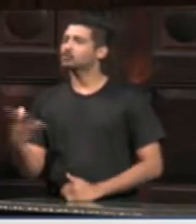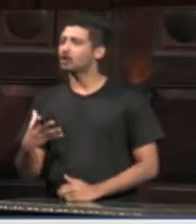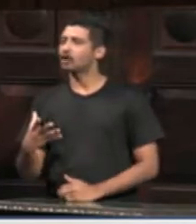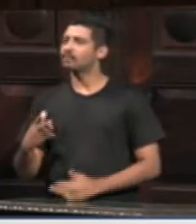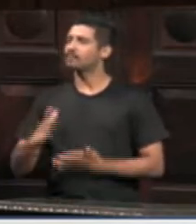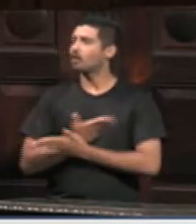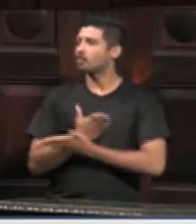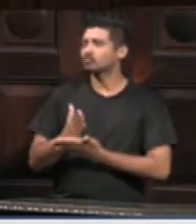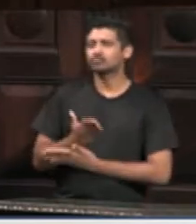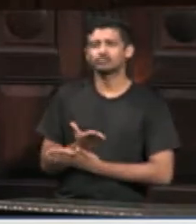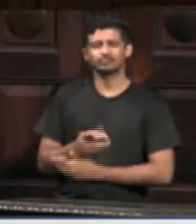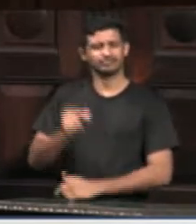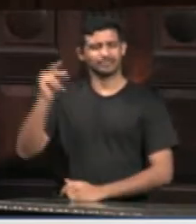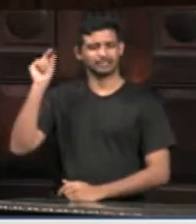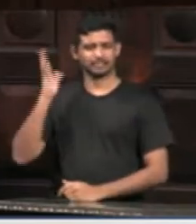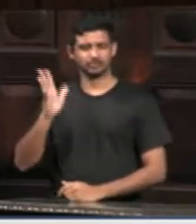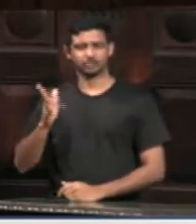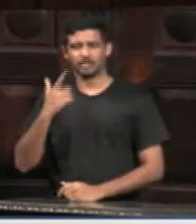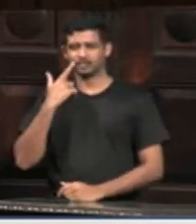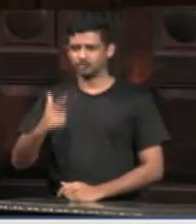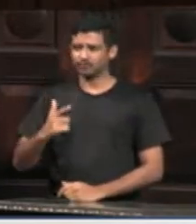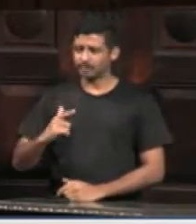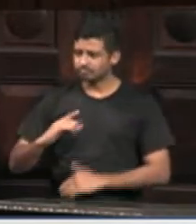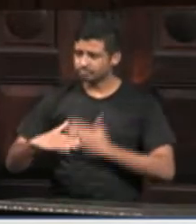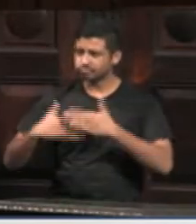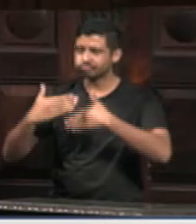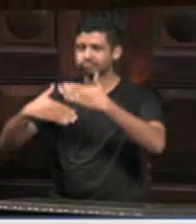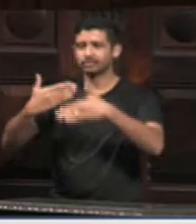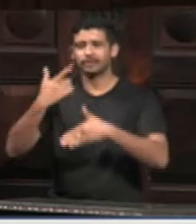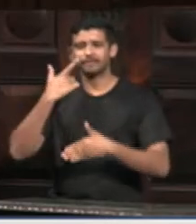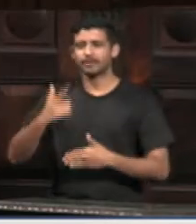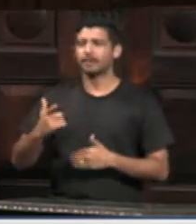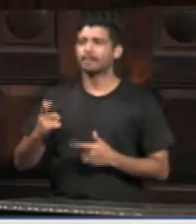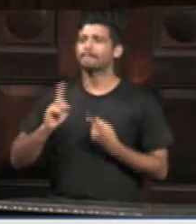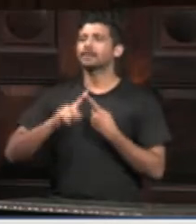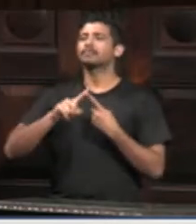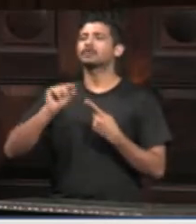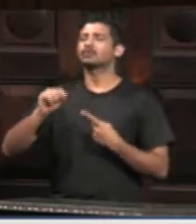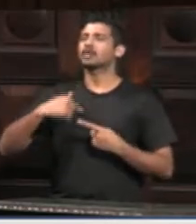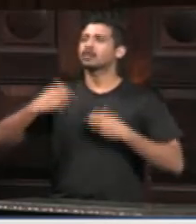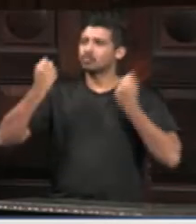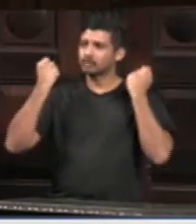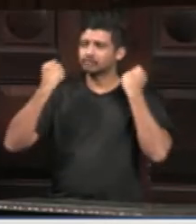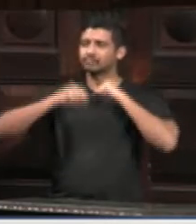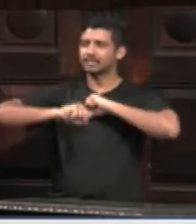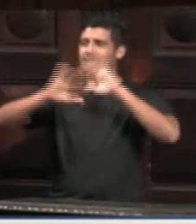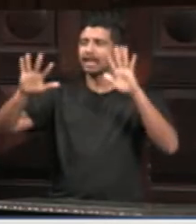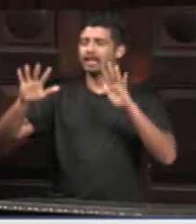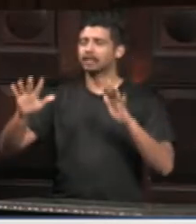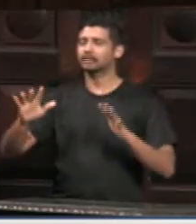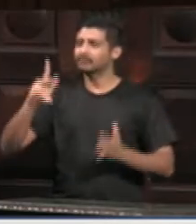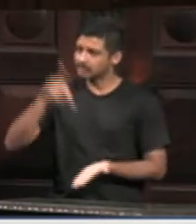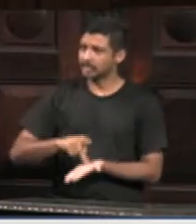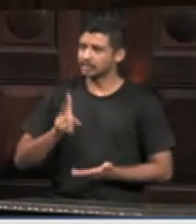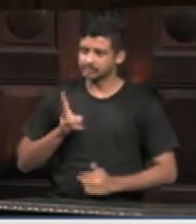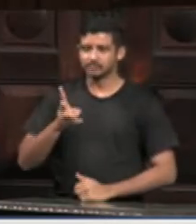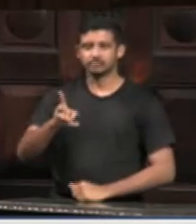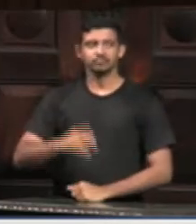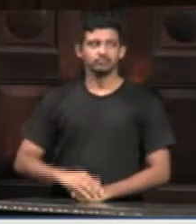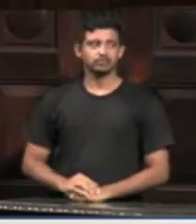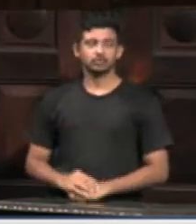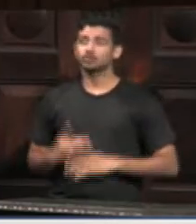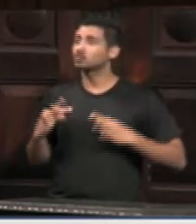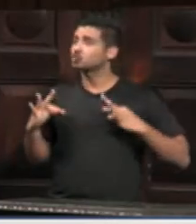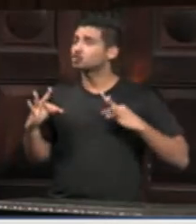na conversa com eles, nessa construção, o primeiro compromisso é de transparência total. Todos os contratos da